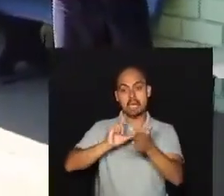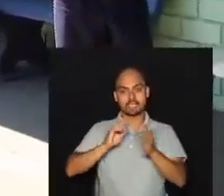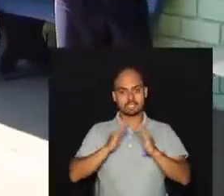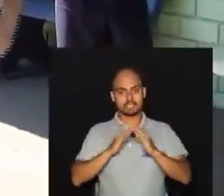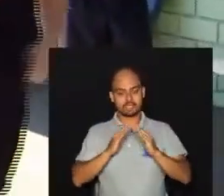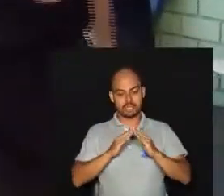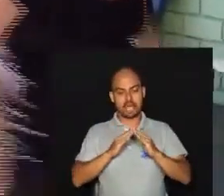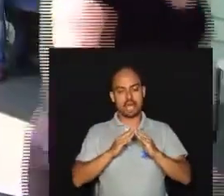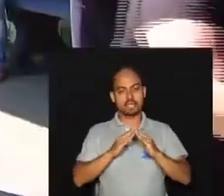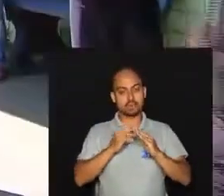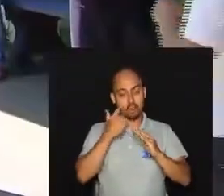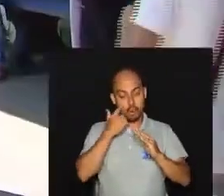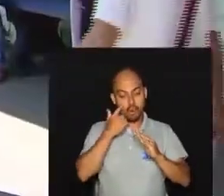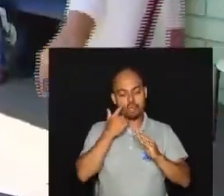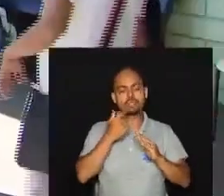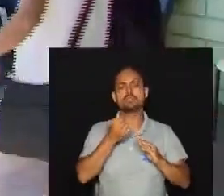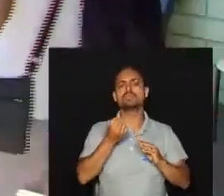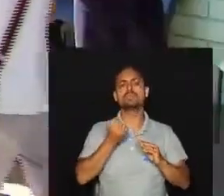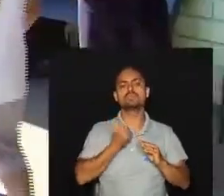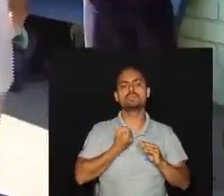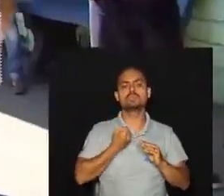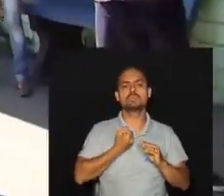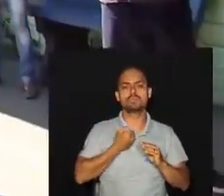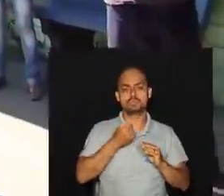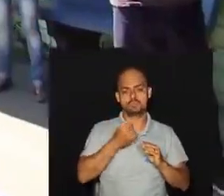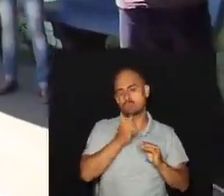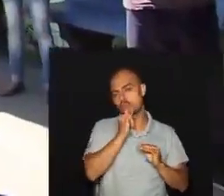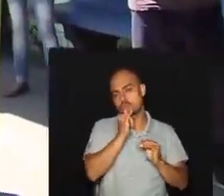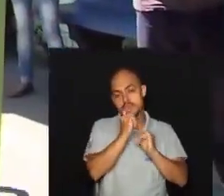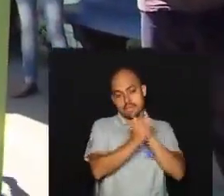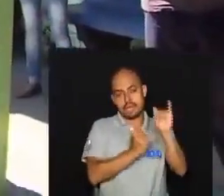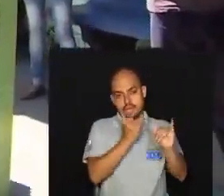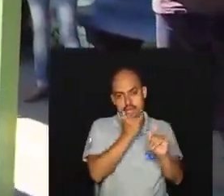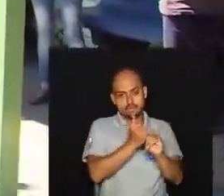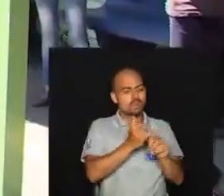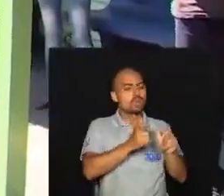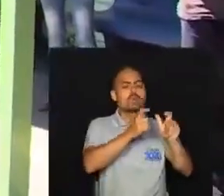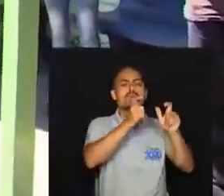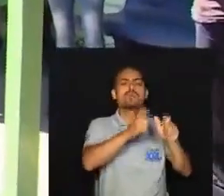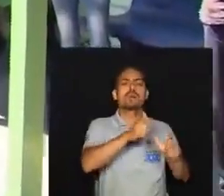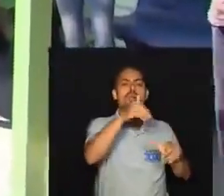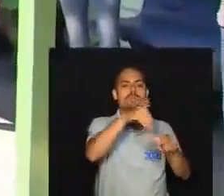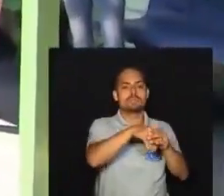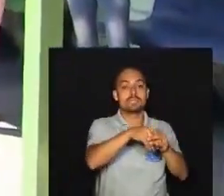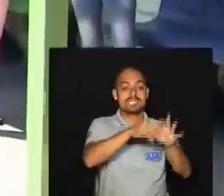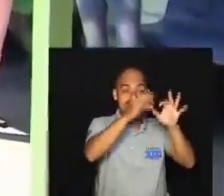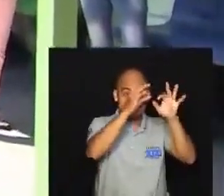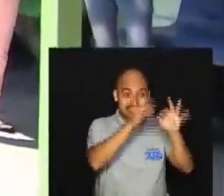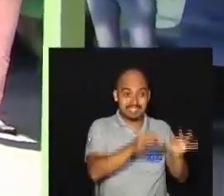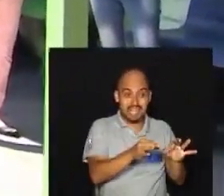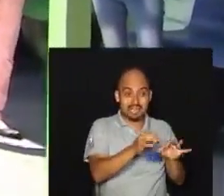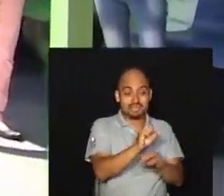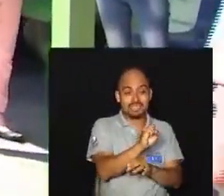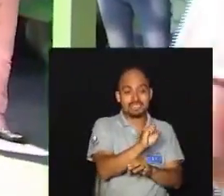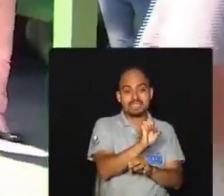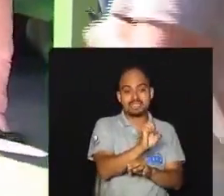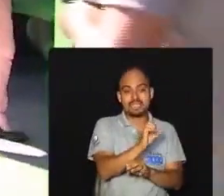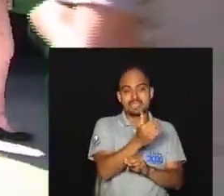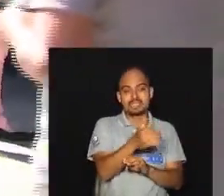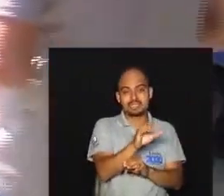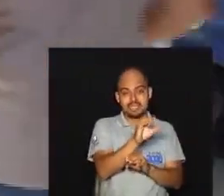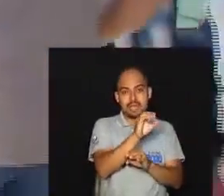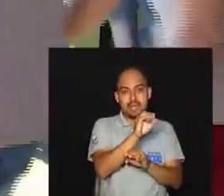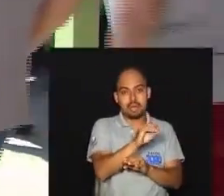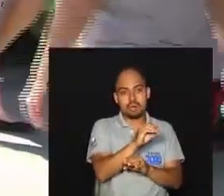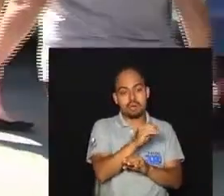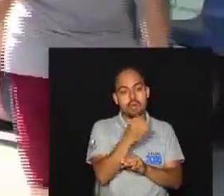puder, conferir na internet o local certinho, a sessão onde você tem que votar.